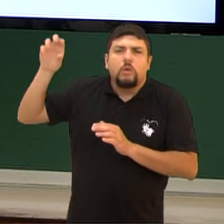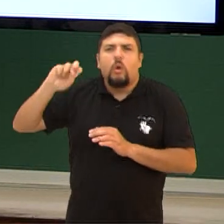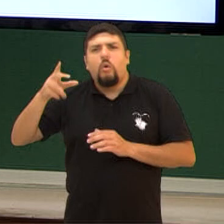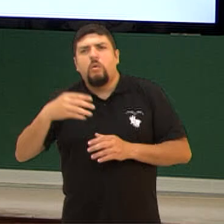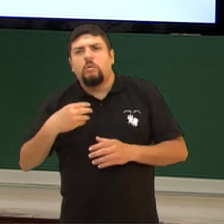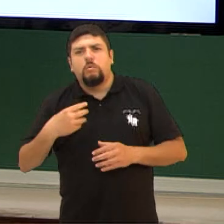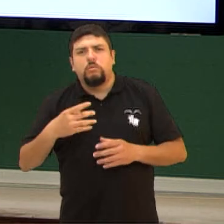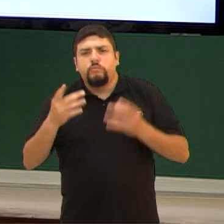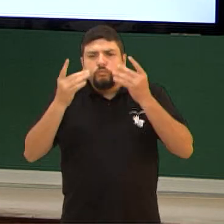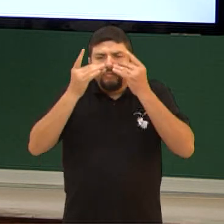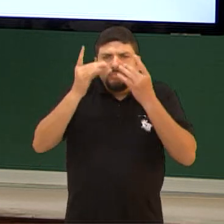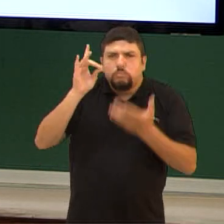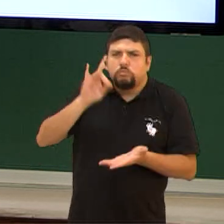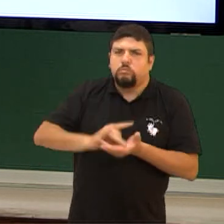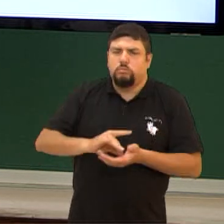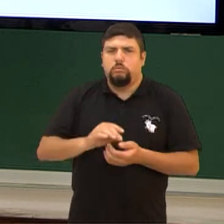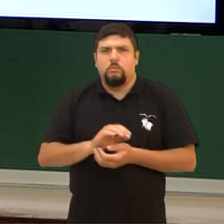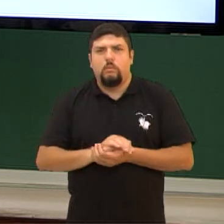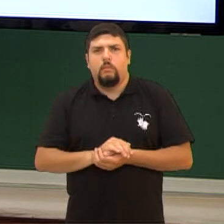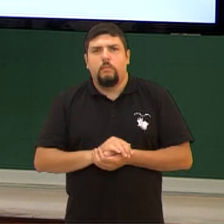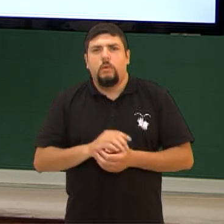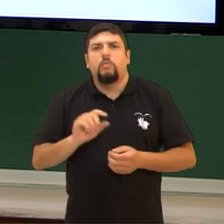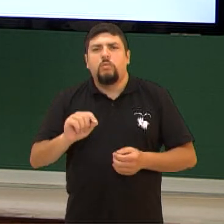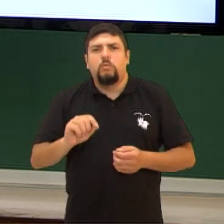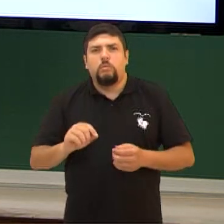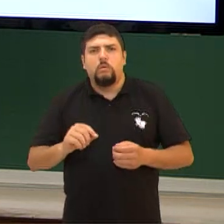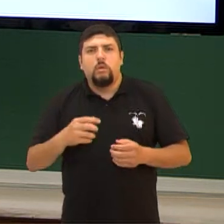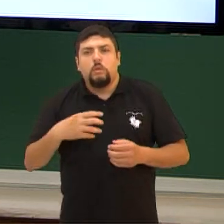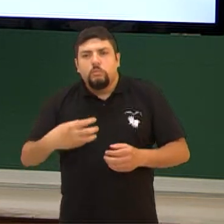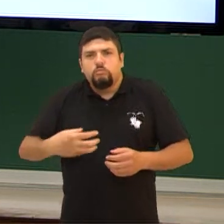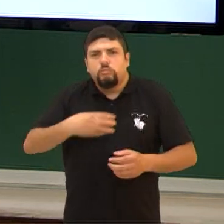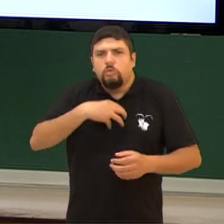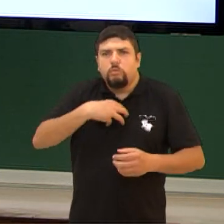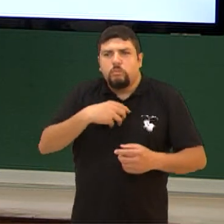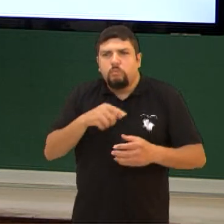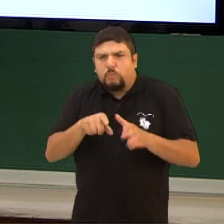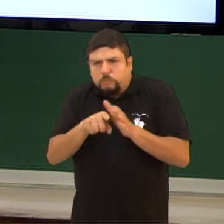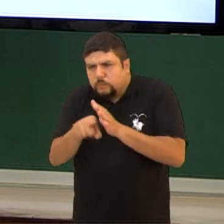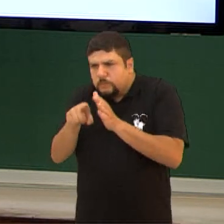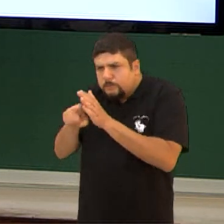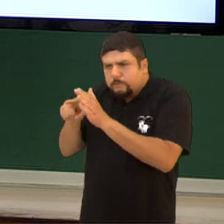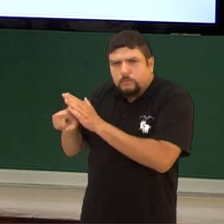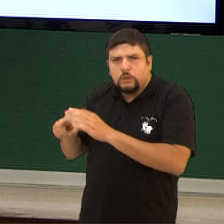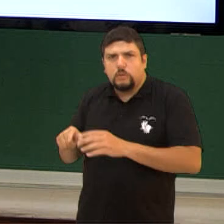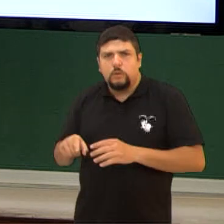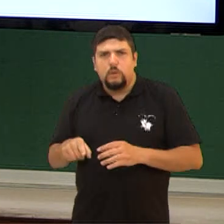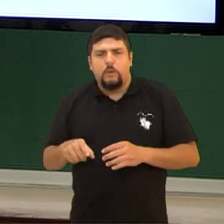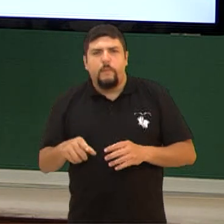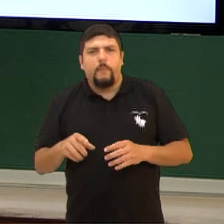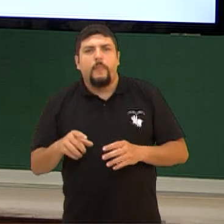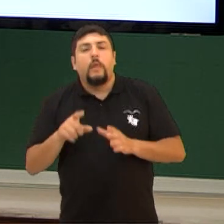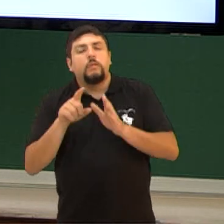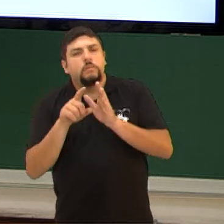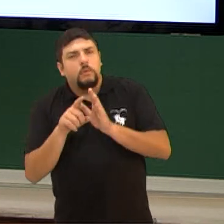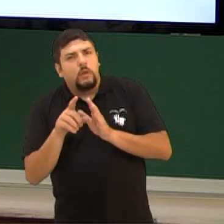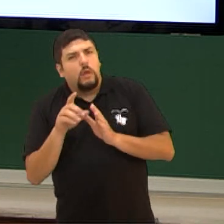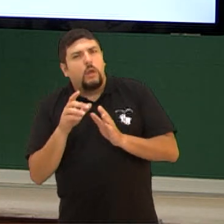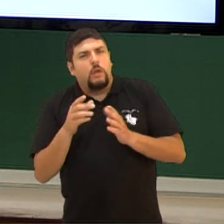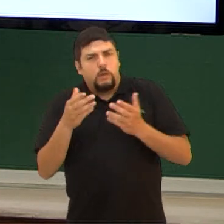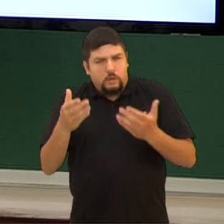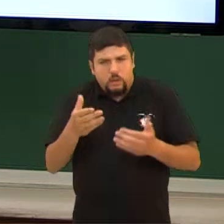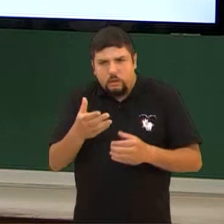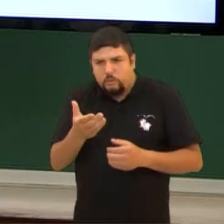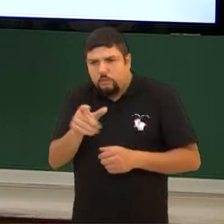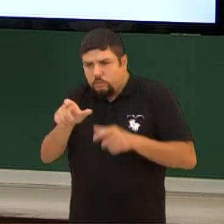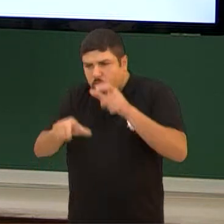tem essas mesmas características de questionar tudo? Você acha que esses personagens inspiram as mulheres a lutar